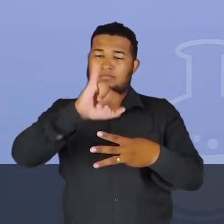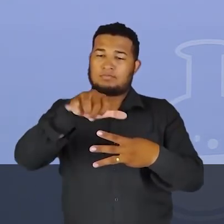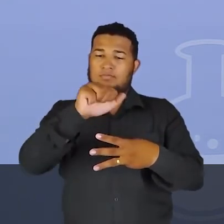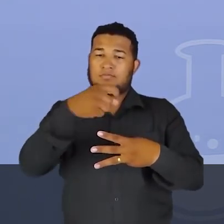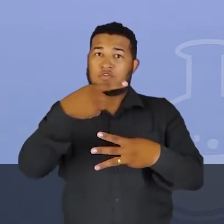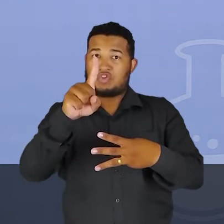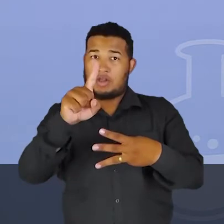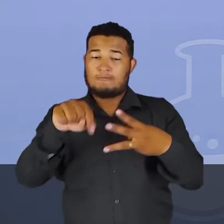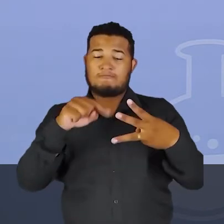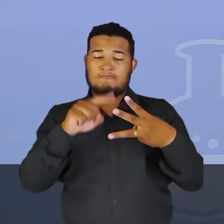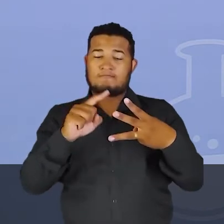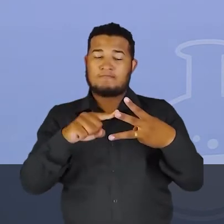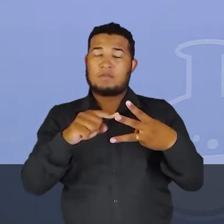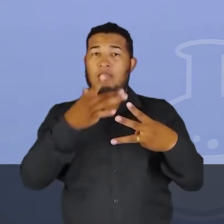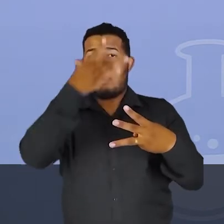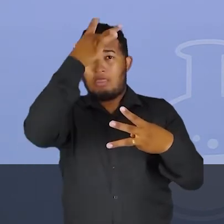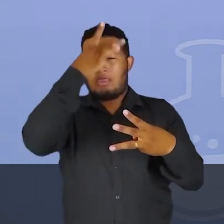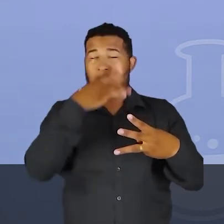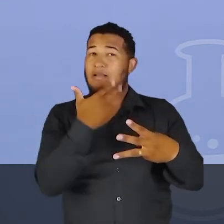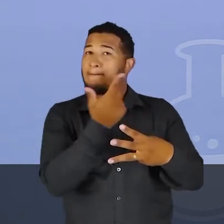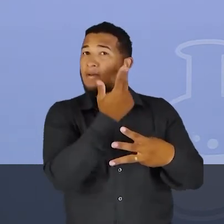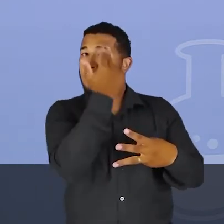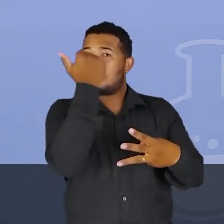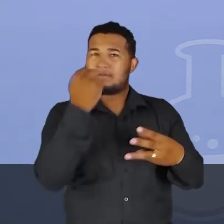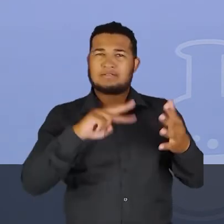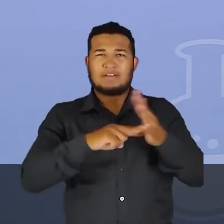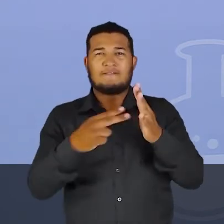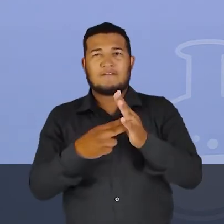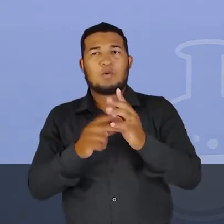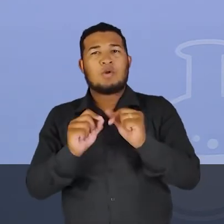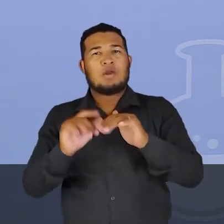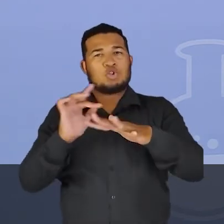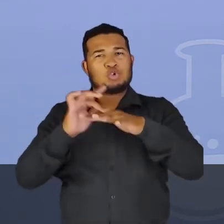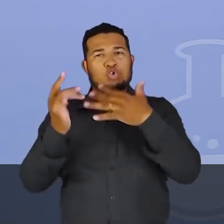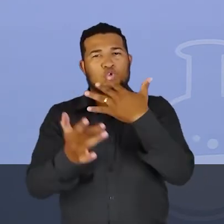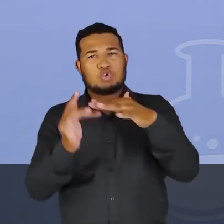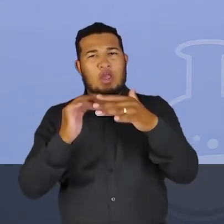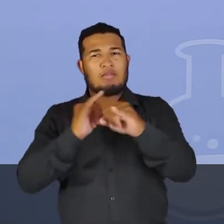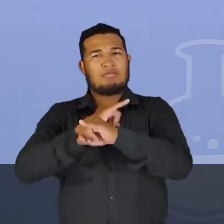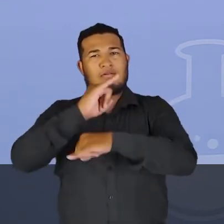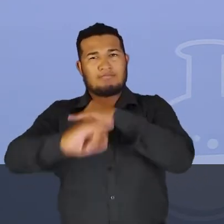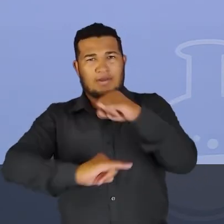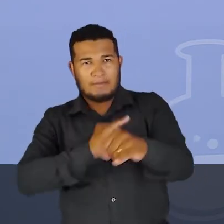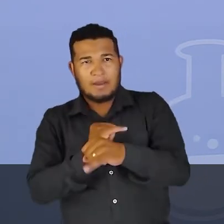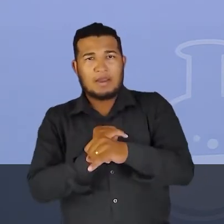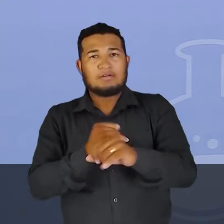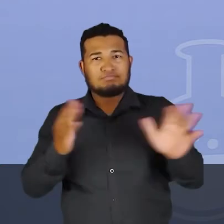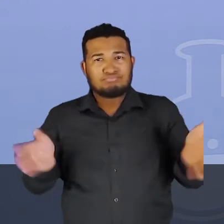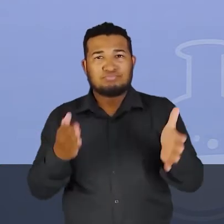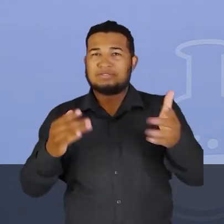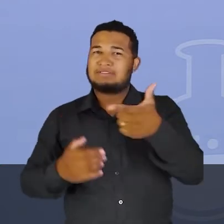de propagação em ambientes virtuais. Não havia ainda as redes sociais, a internet.